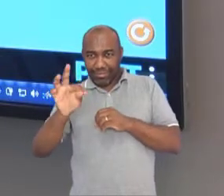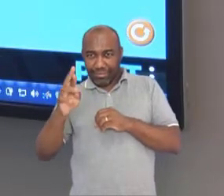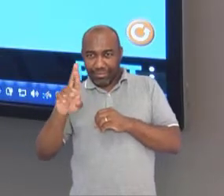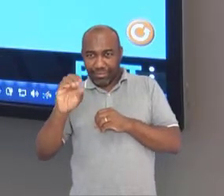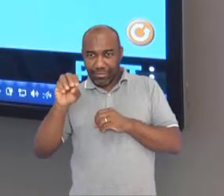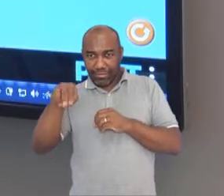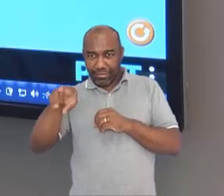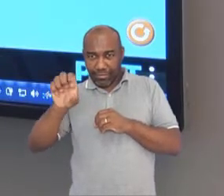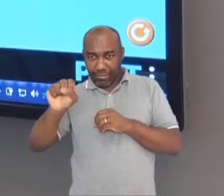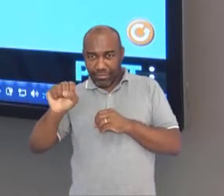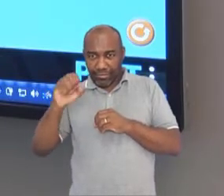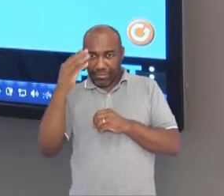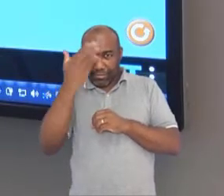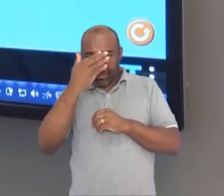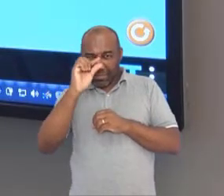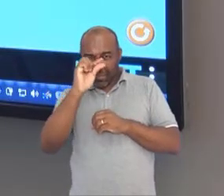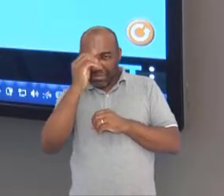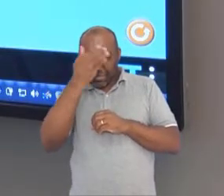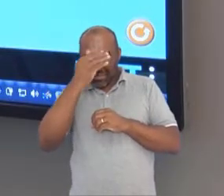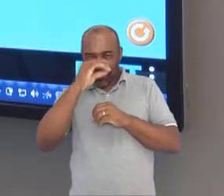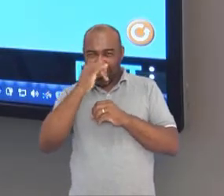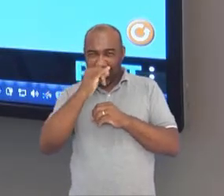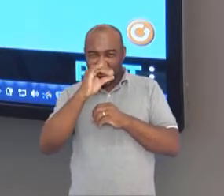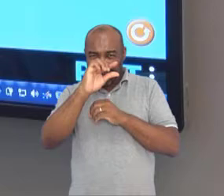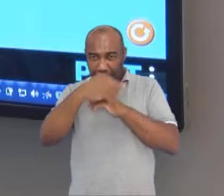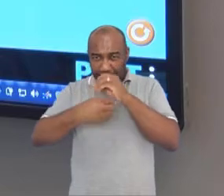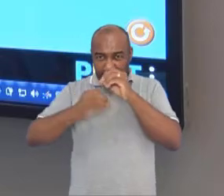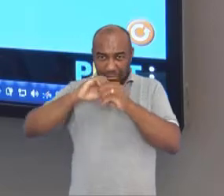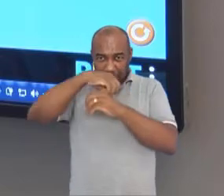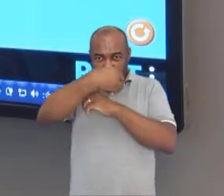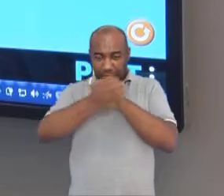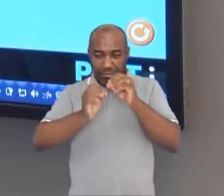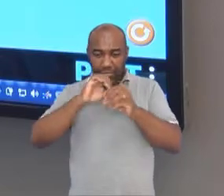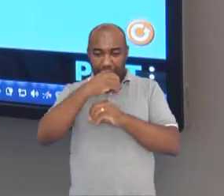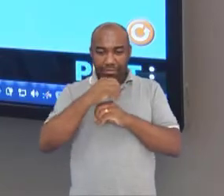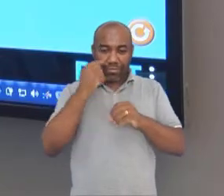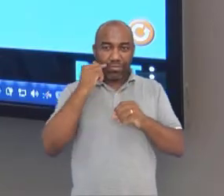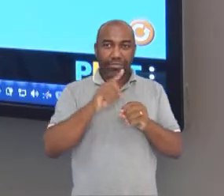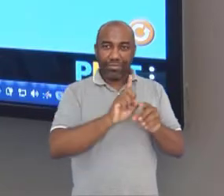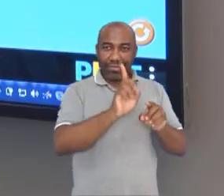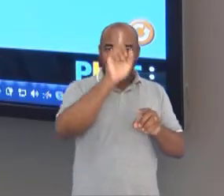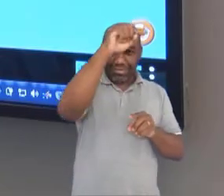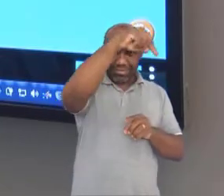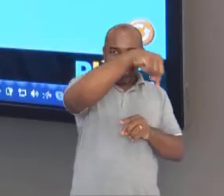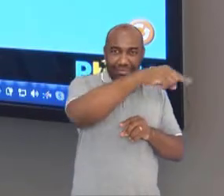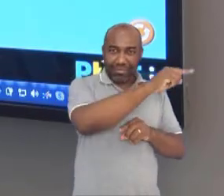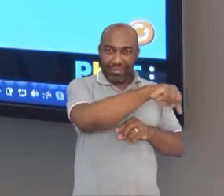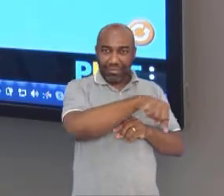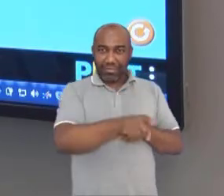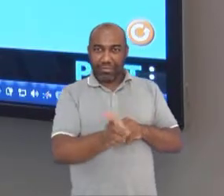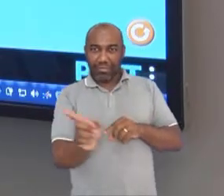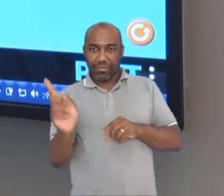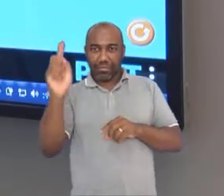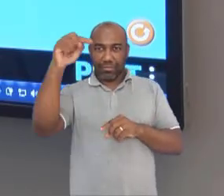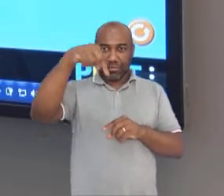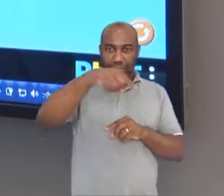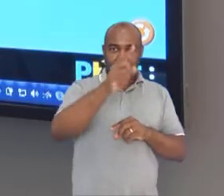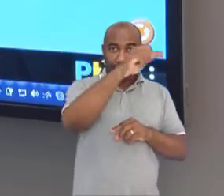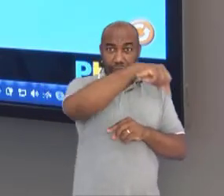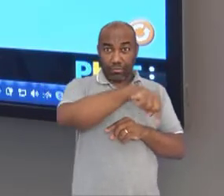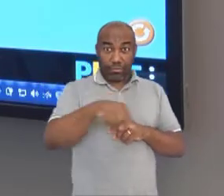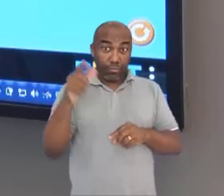é um nó, encontro de 3 ou mais fios, ou seja, condutores,